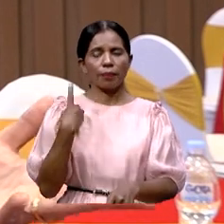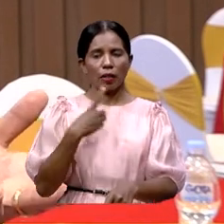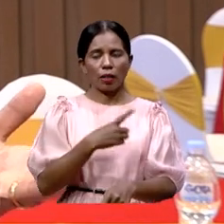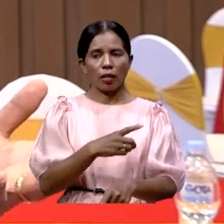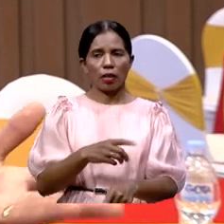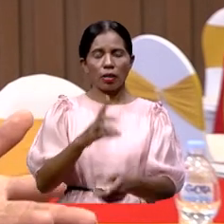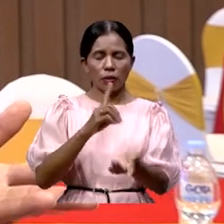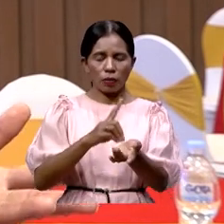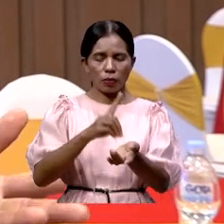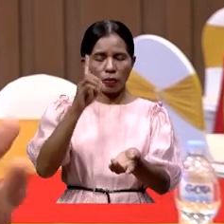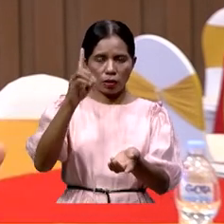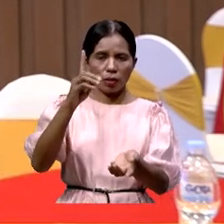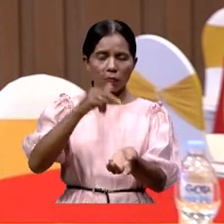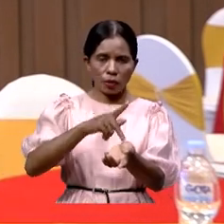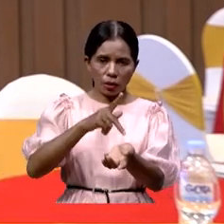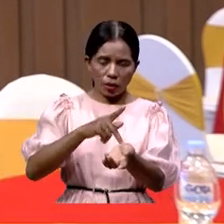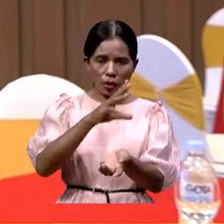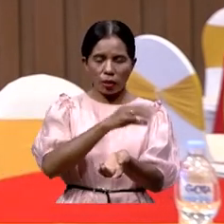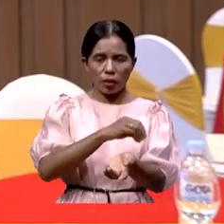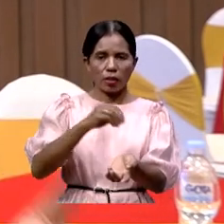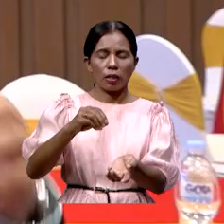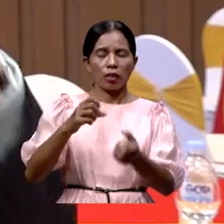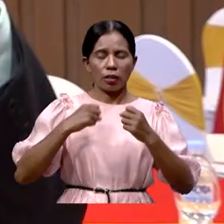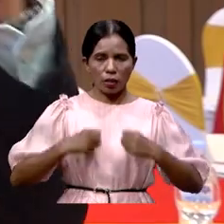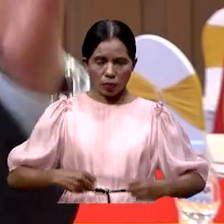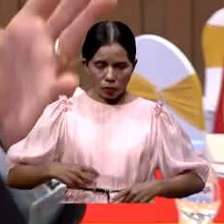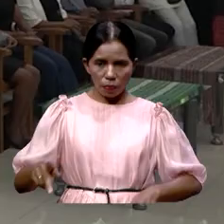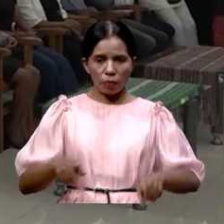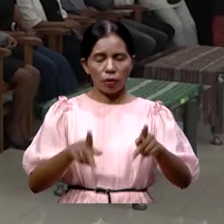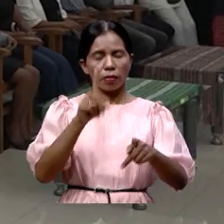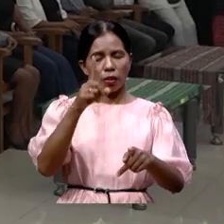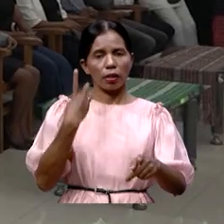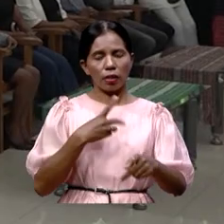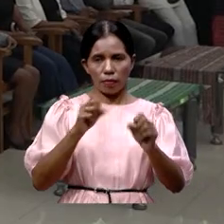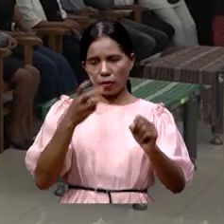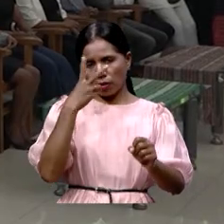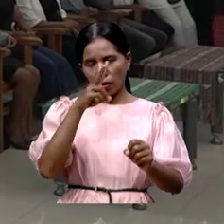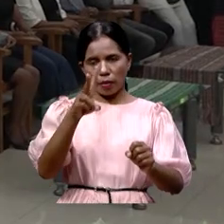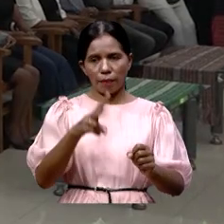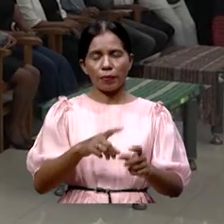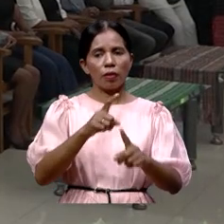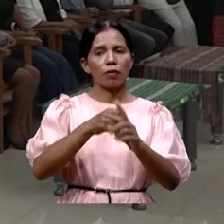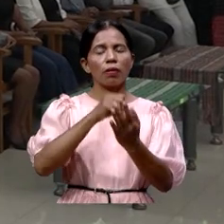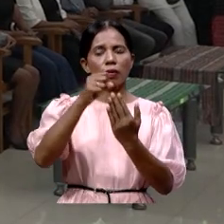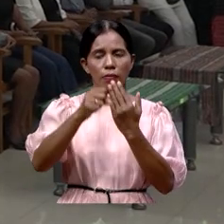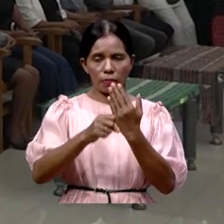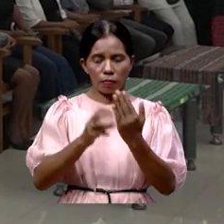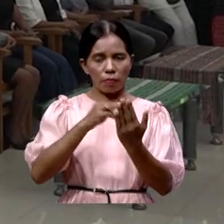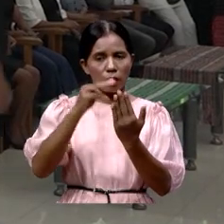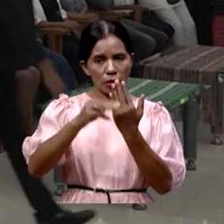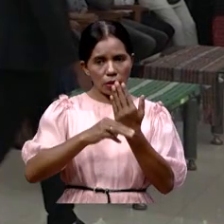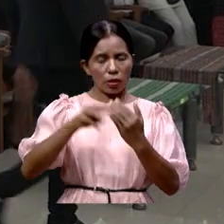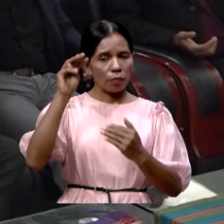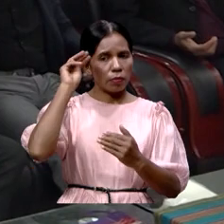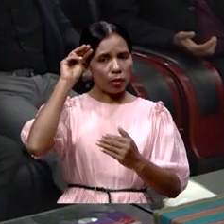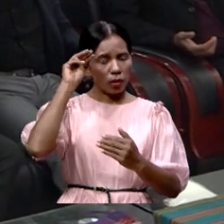mediku ida, partai ida, enfermeri ida, oh, Saudi Republik ida, peritat bel hari. Ia bulan Mars tu ne, Ministeri Saudi kolokono